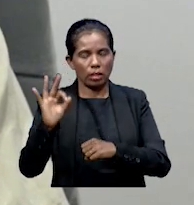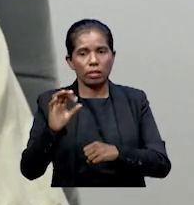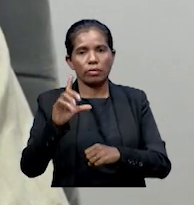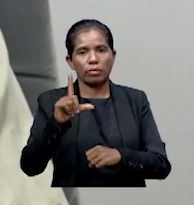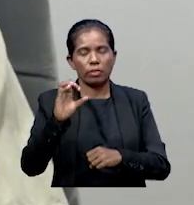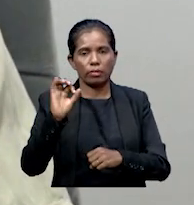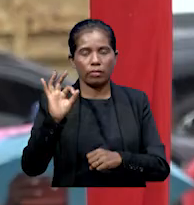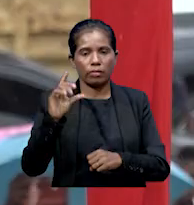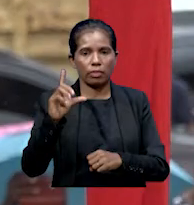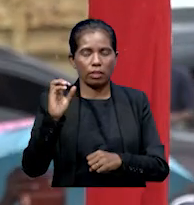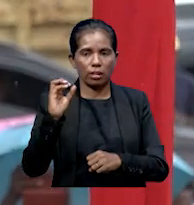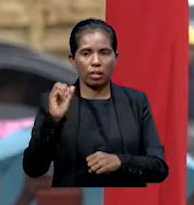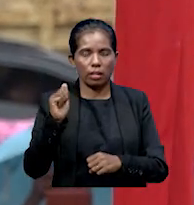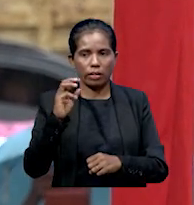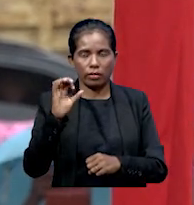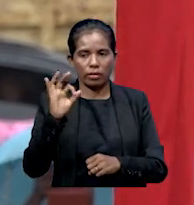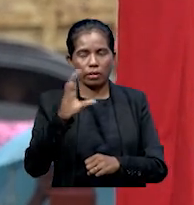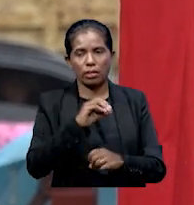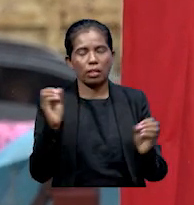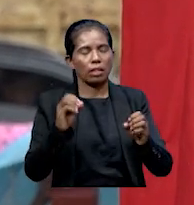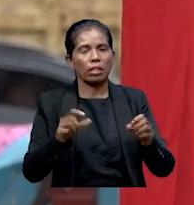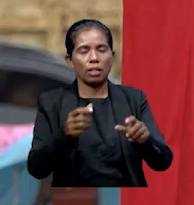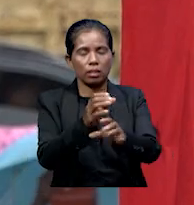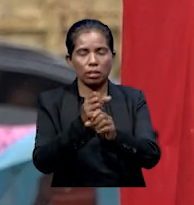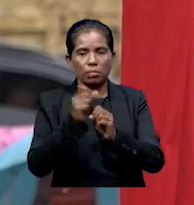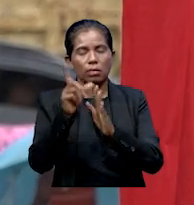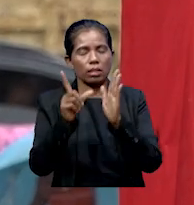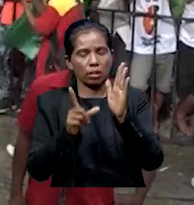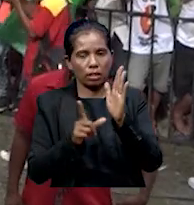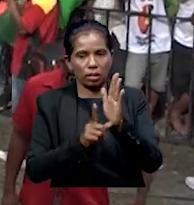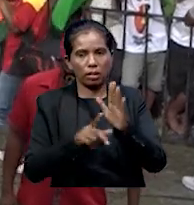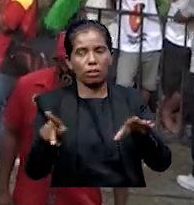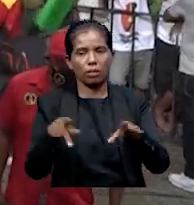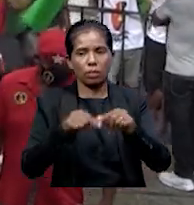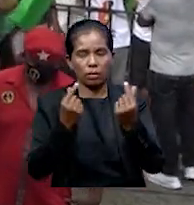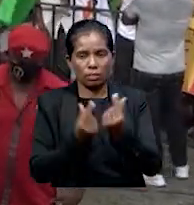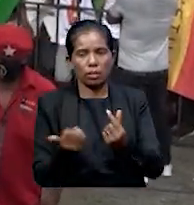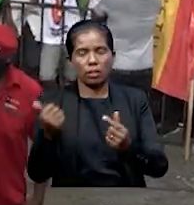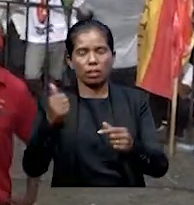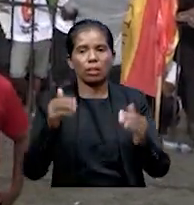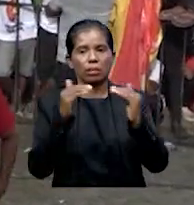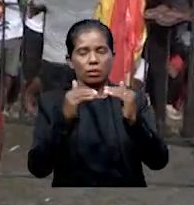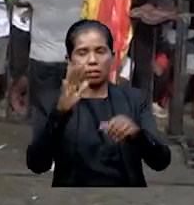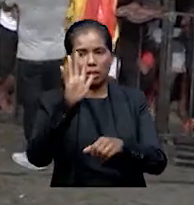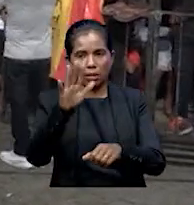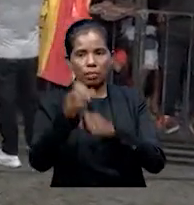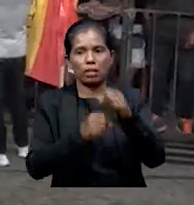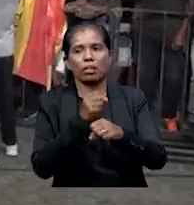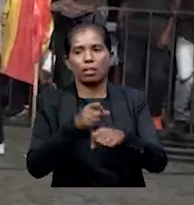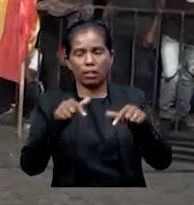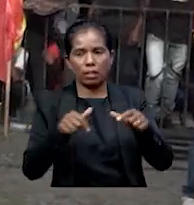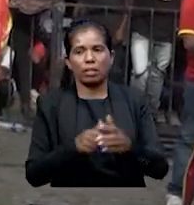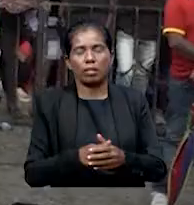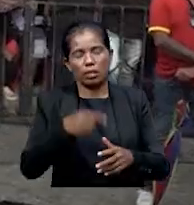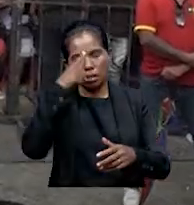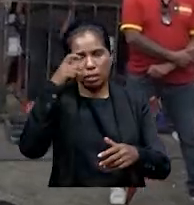Comissão Organizadora sela simu lista pacote candidato Sira ba Congresso Fretilin da Lima Tinanem. Tamba pacote candidatura